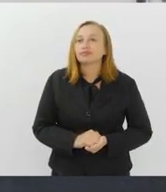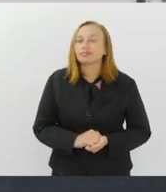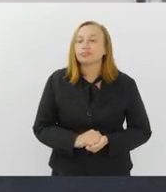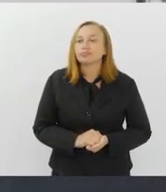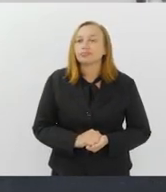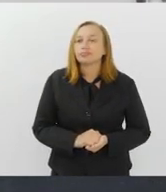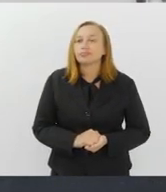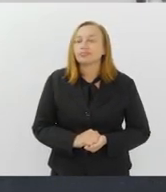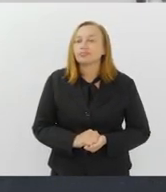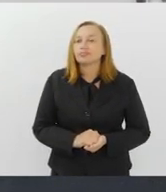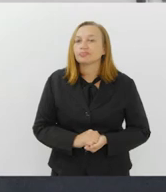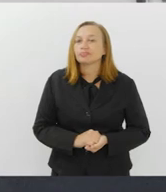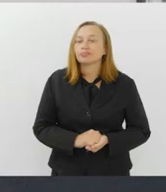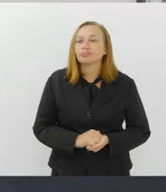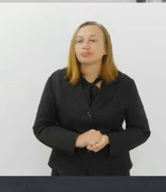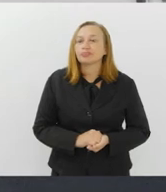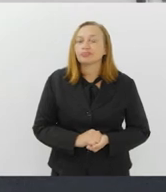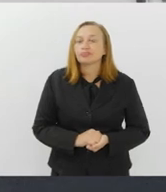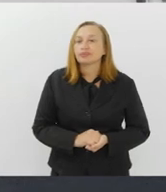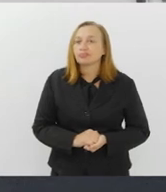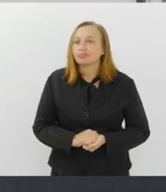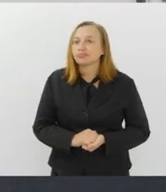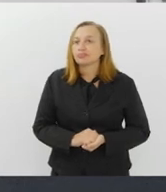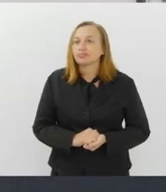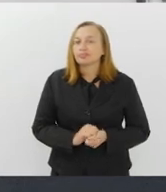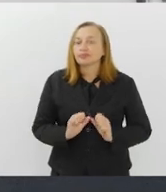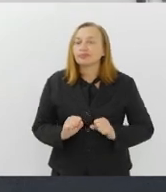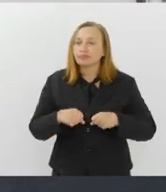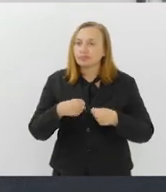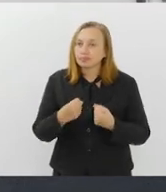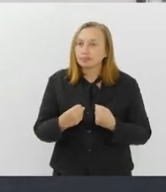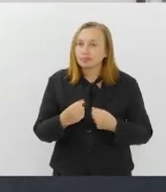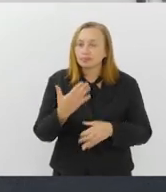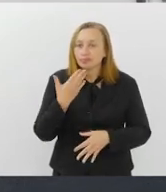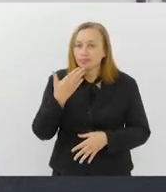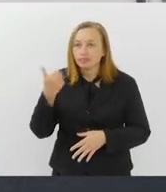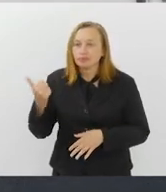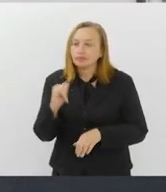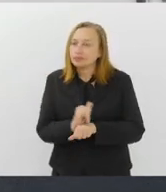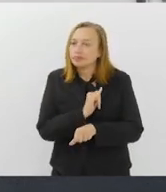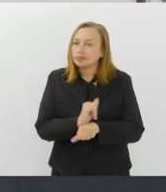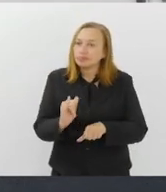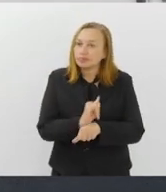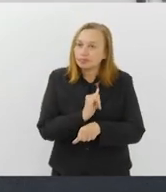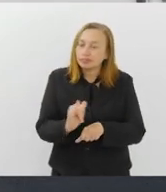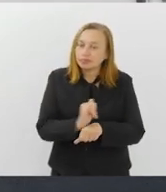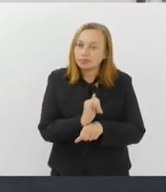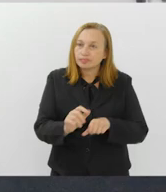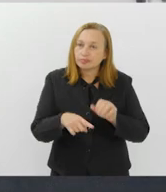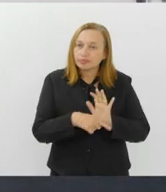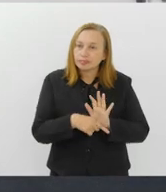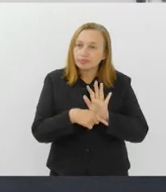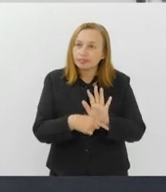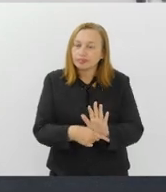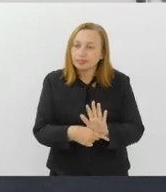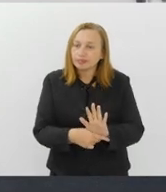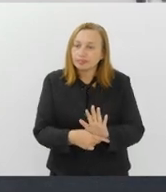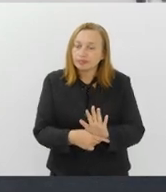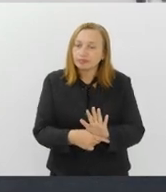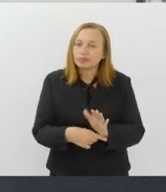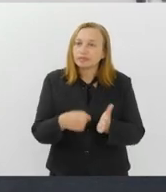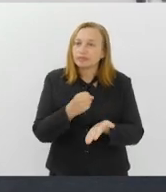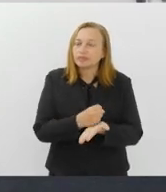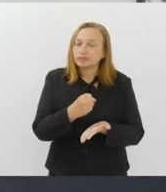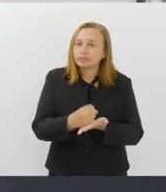essa medida é frequentemente defendida como a melhor alternativa para beneficiários cujos